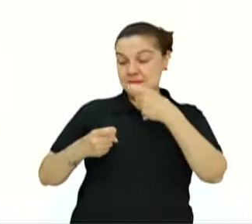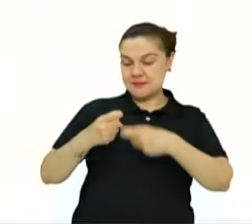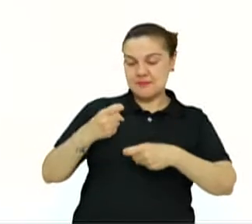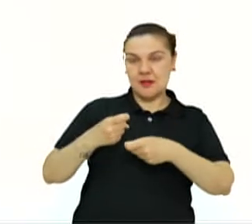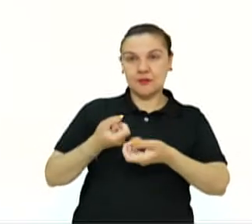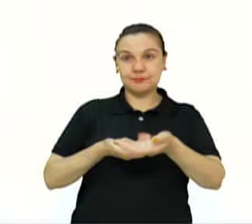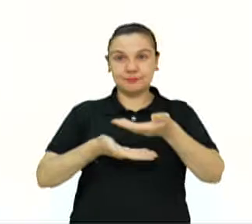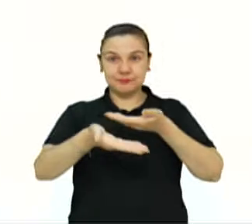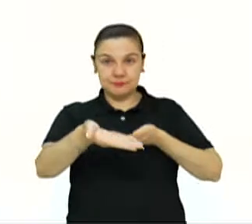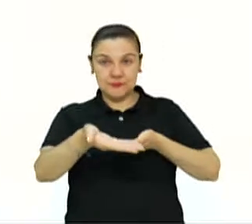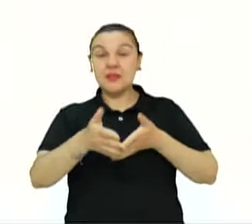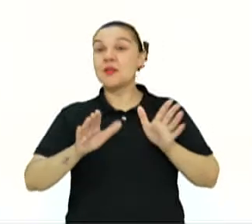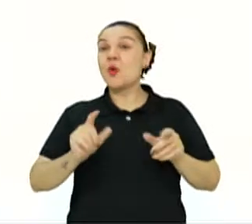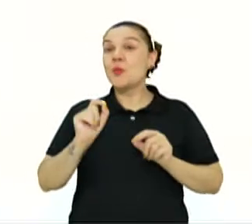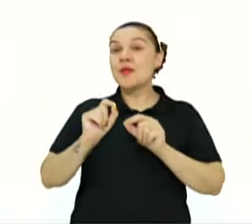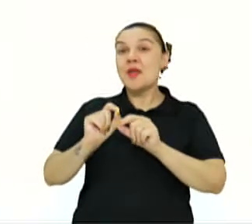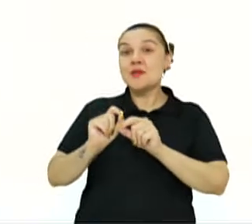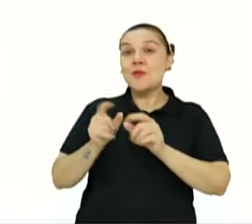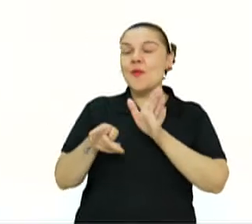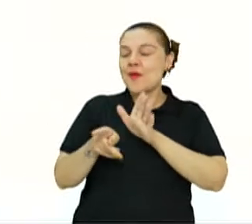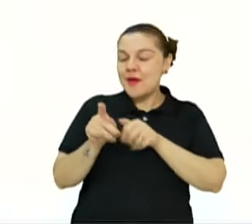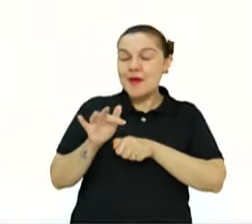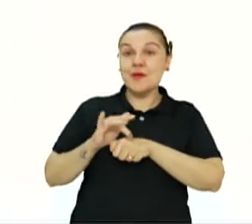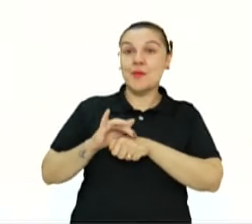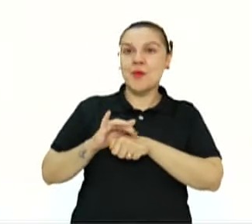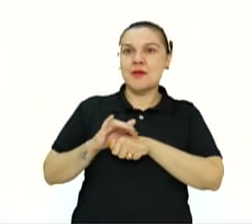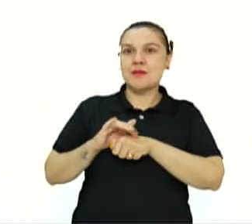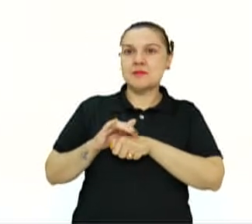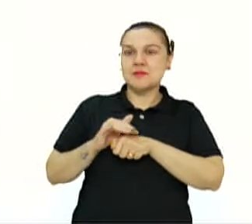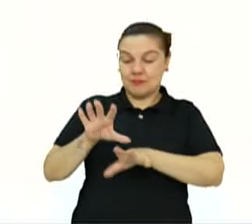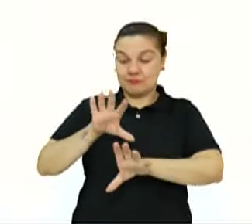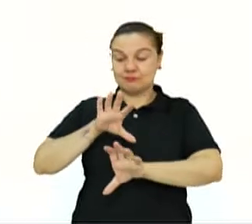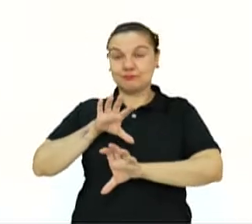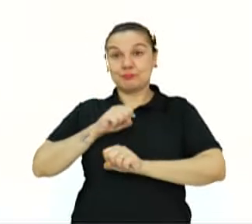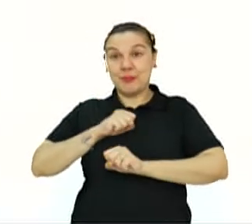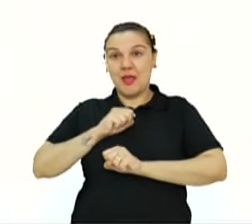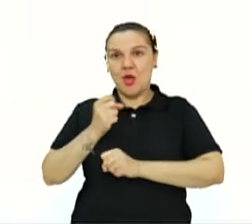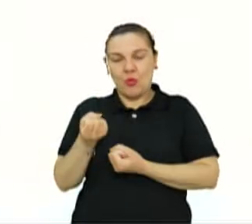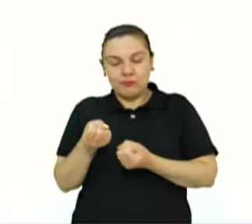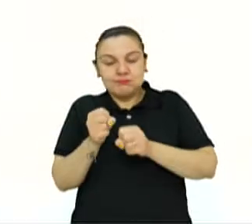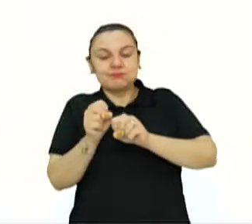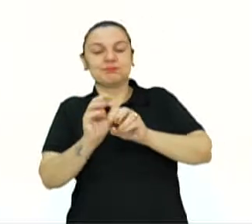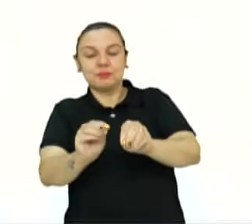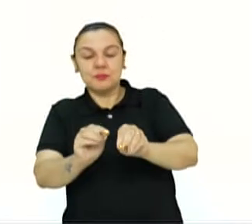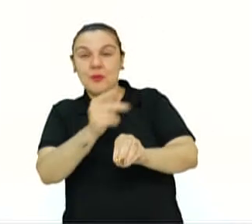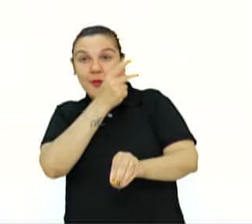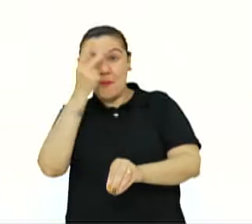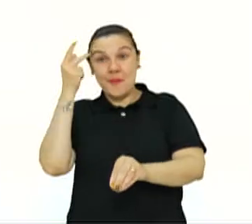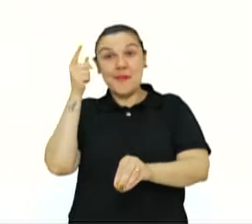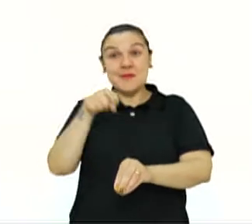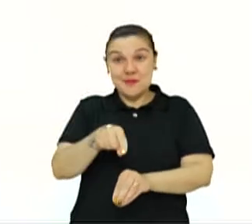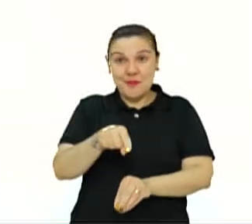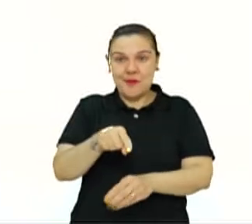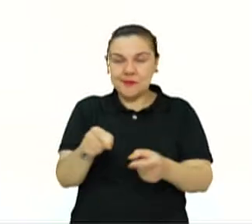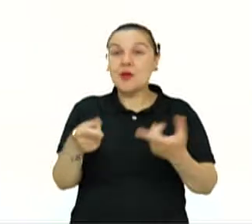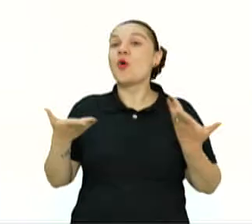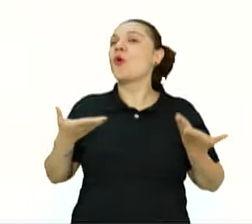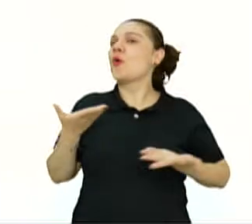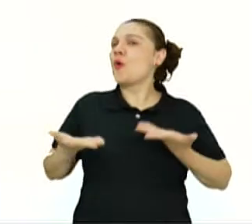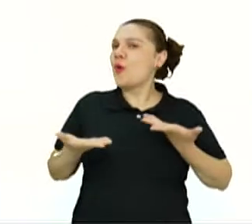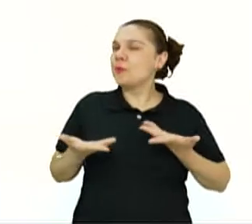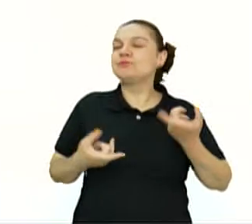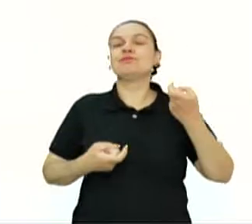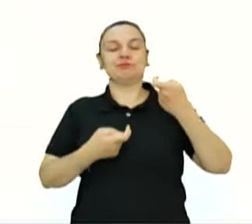transmissíveis, ou seja, são doenças, né, que são transmitidas, além de outras formas de contágio, também pela